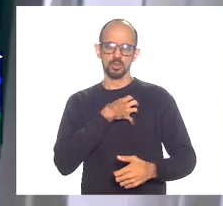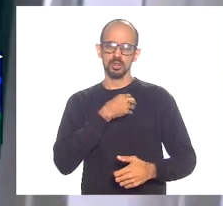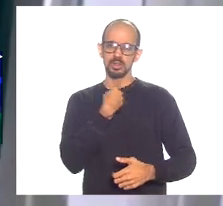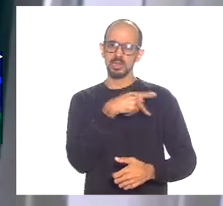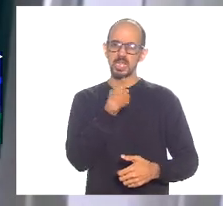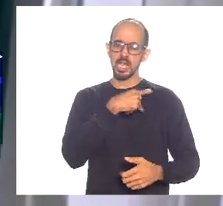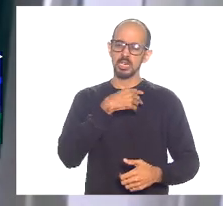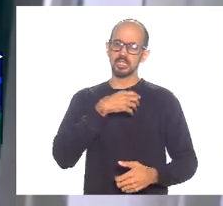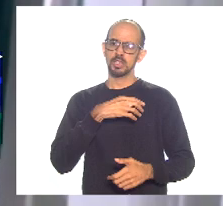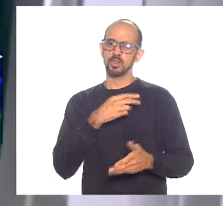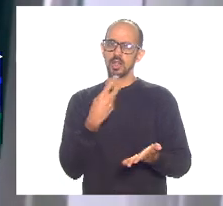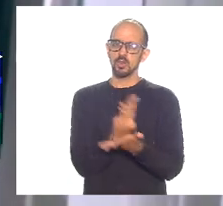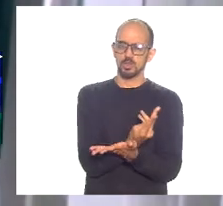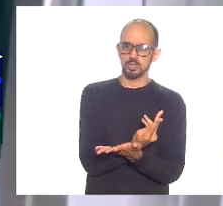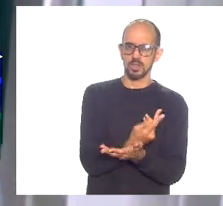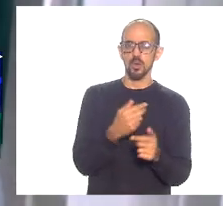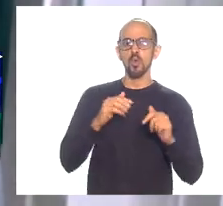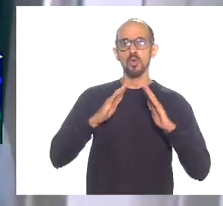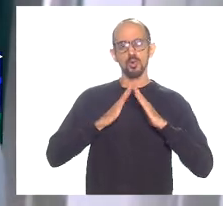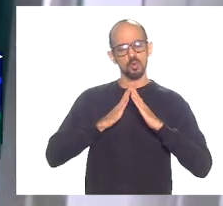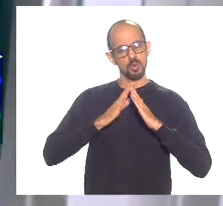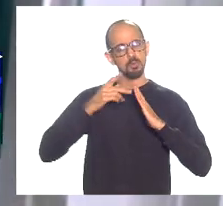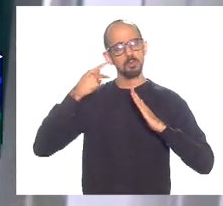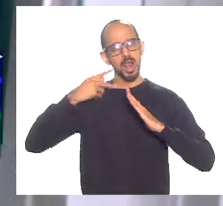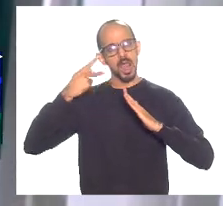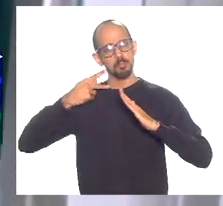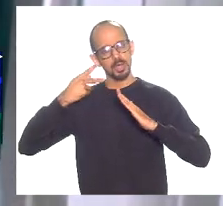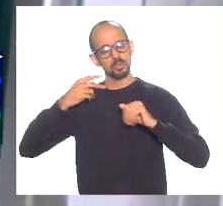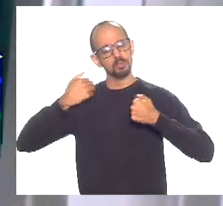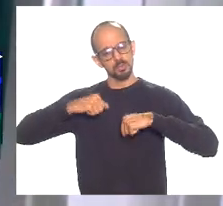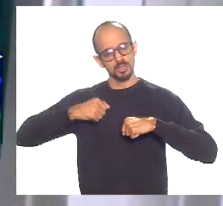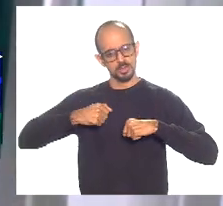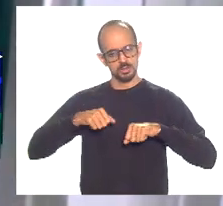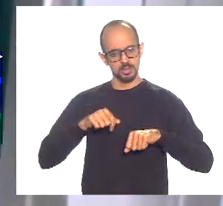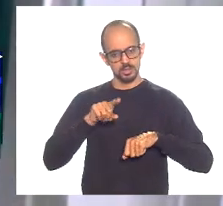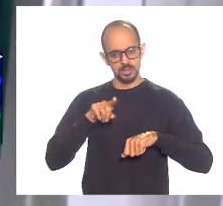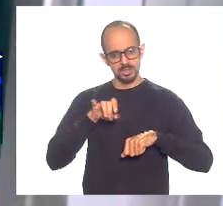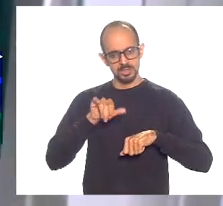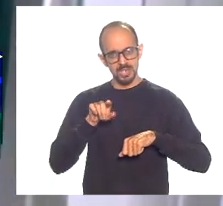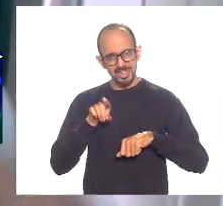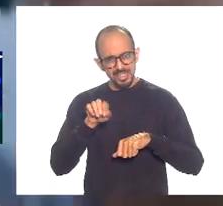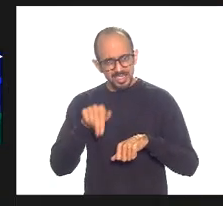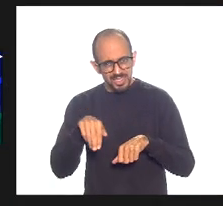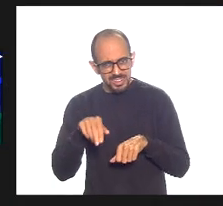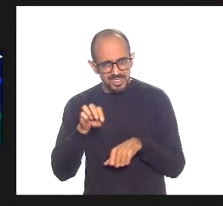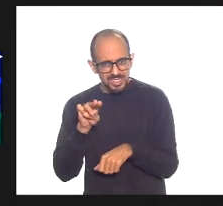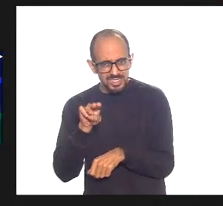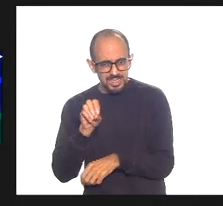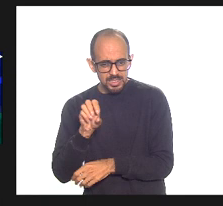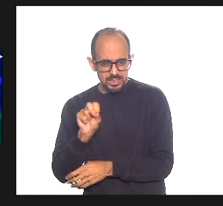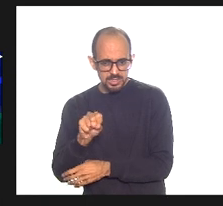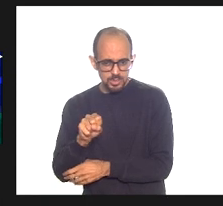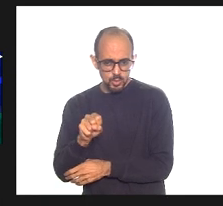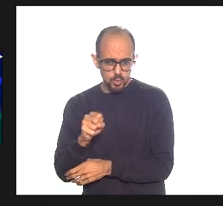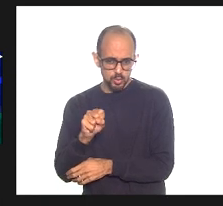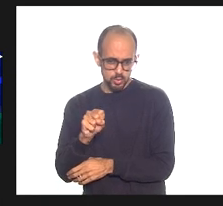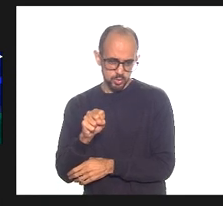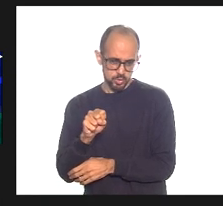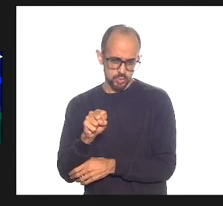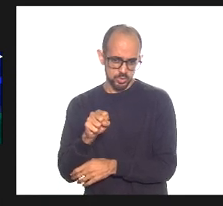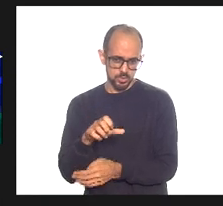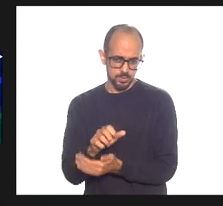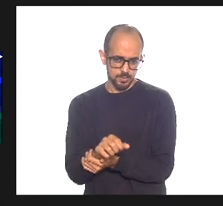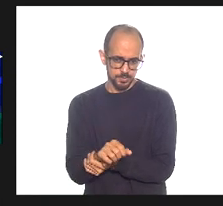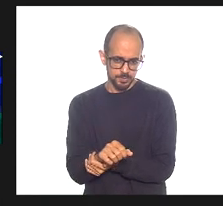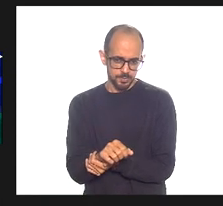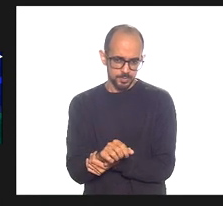afirmar na sua autonomia se tiver tempo de fazer da cidade falar 30 segundo o deputado a saída a vossa